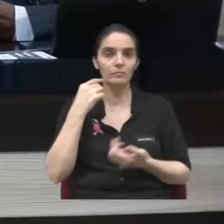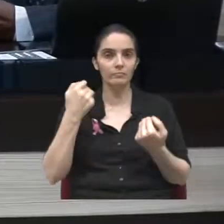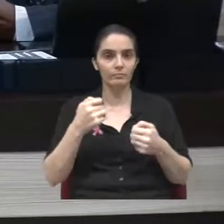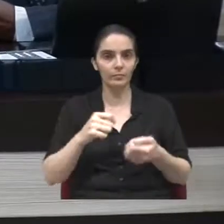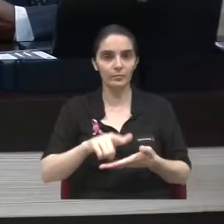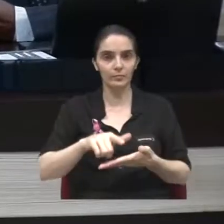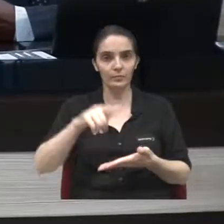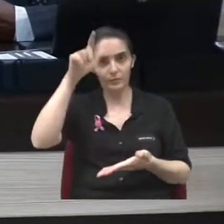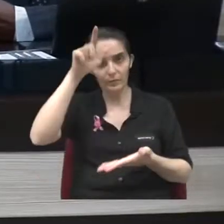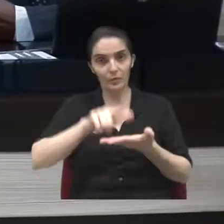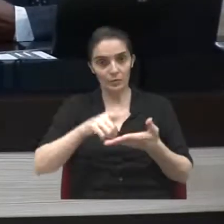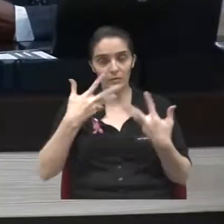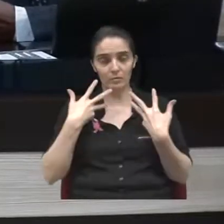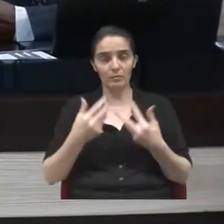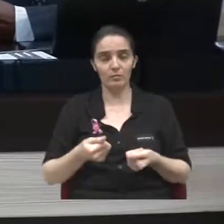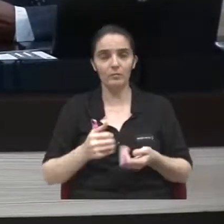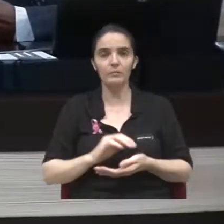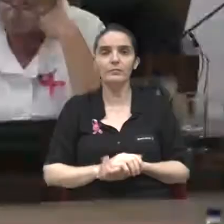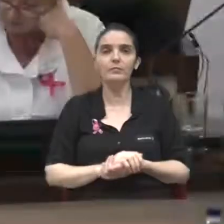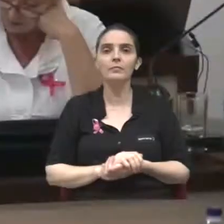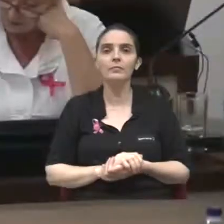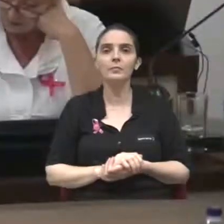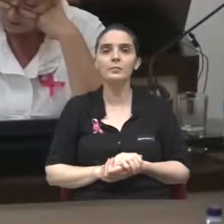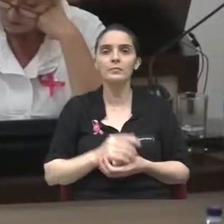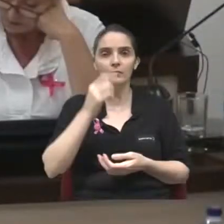líderes. Vereador Estevão Nogueira.